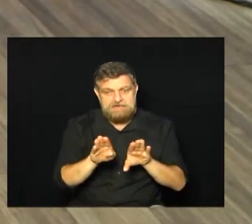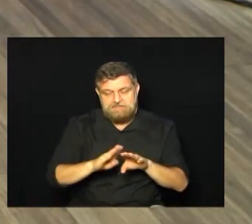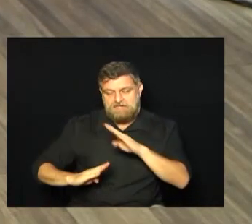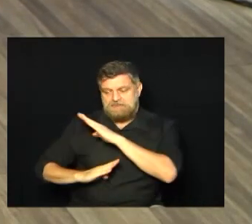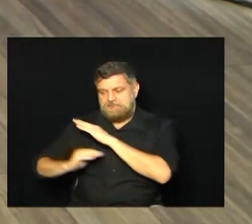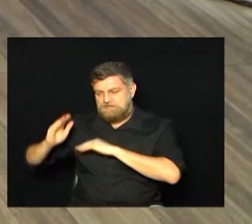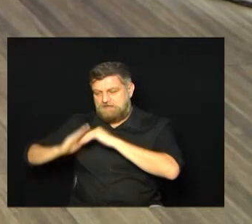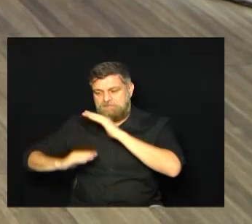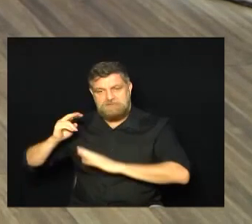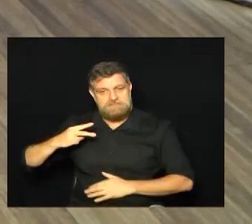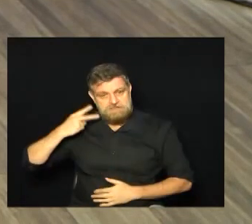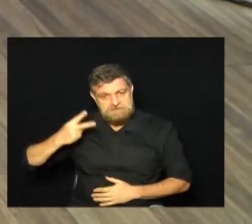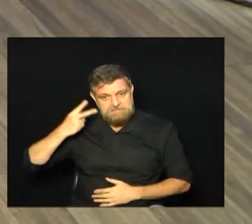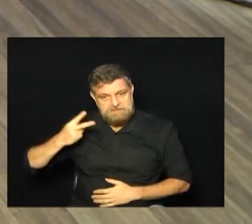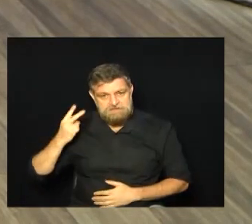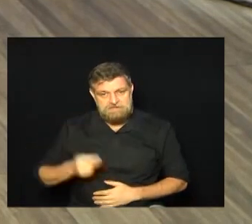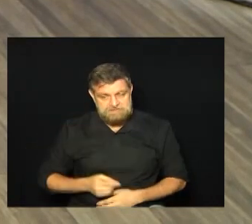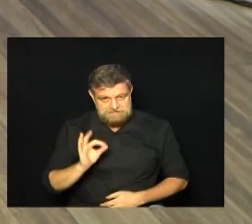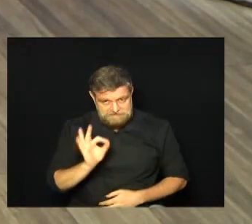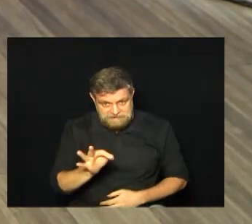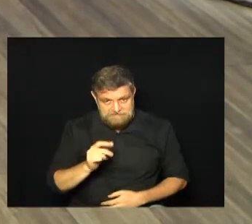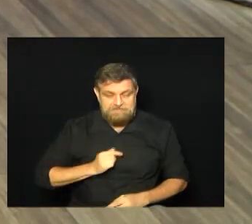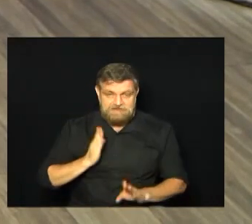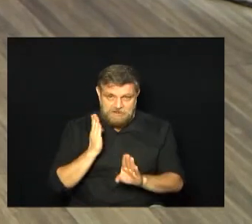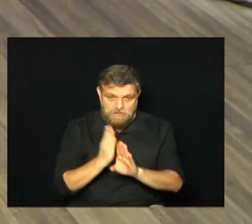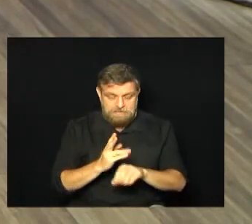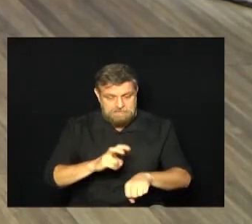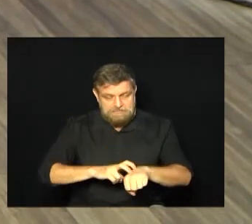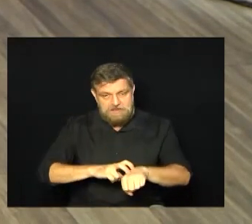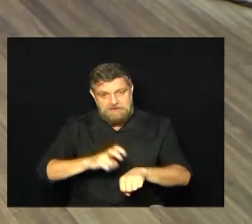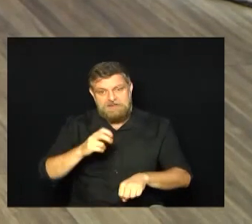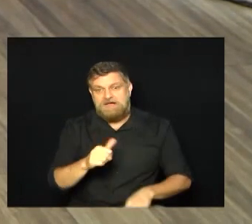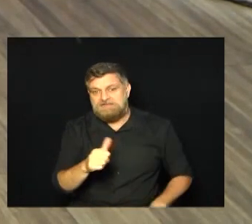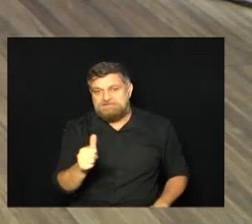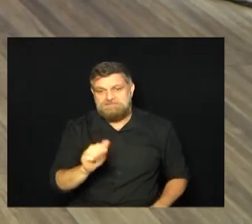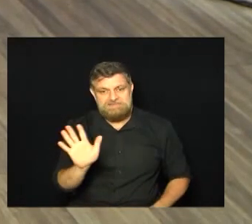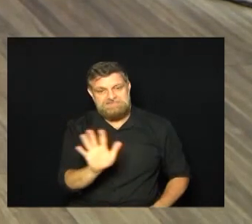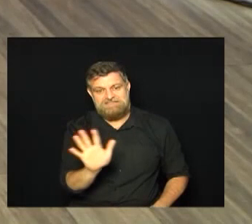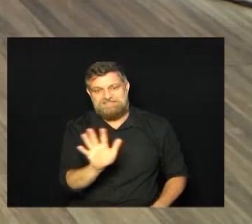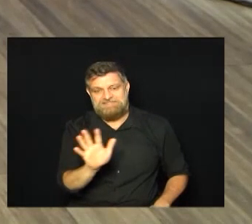Legislativo da Câmara de Campinas, tá certo? Então até amanhã às 11 horas. Tchau, tchau.